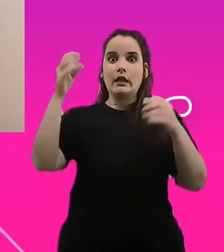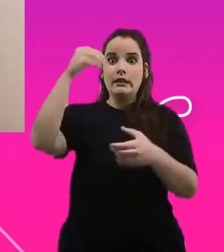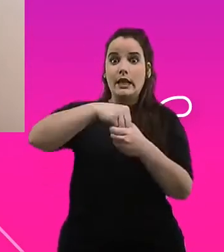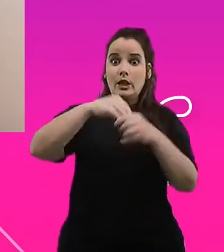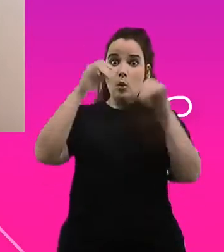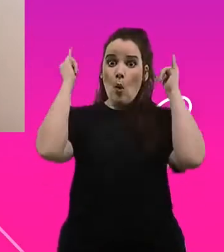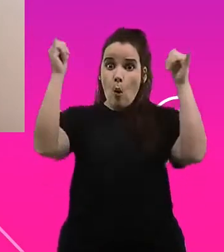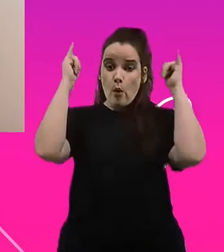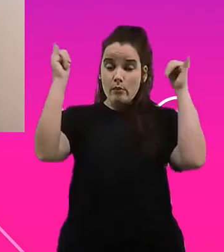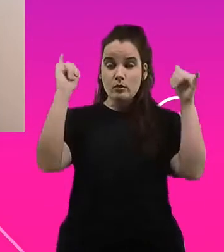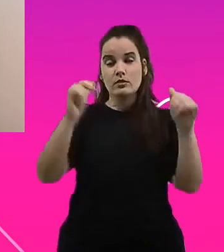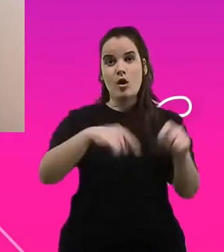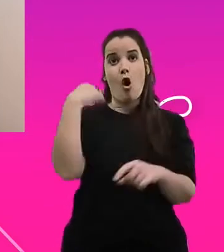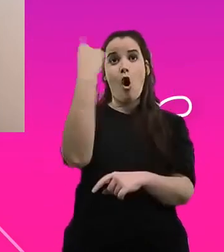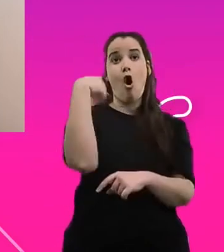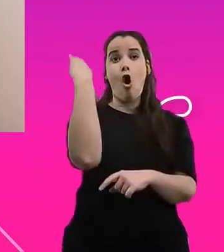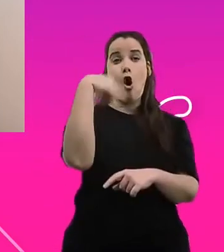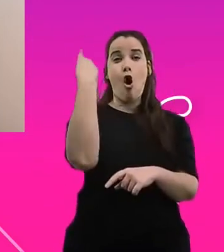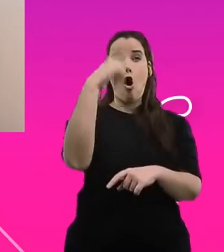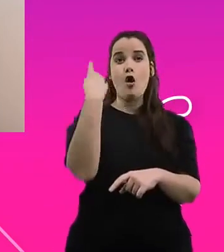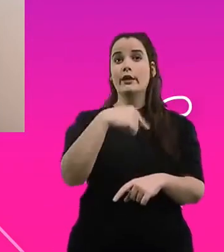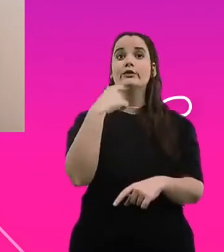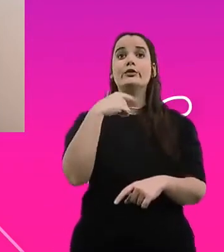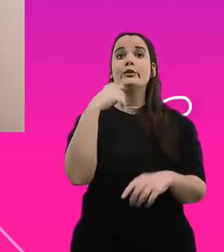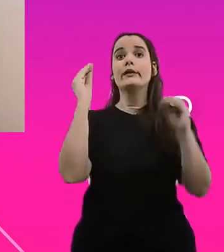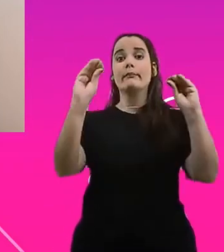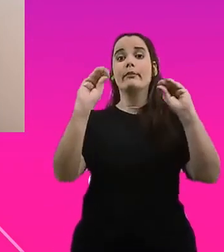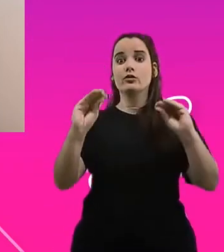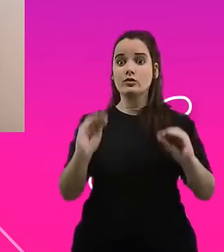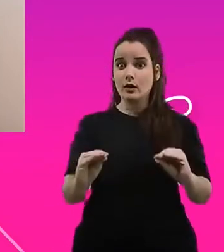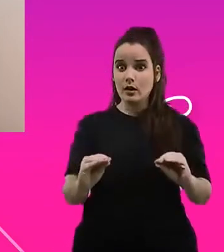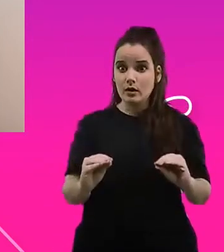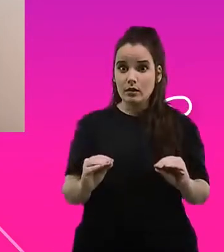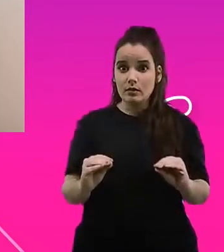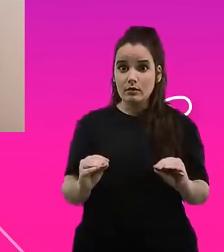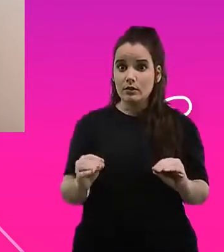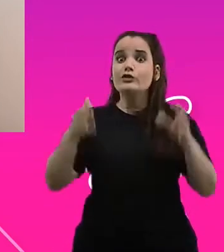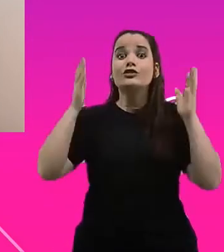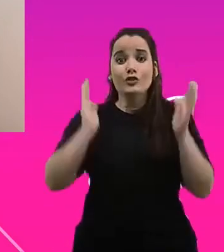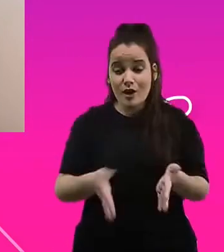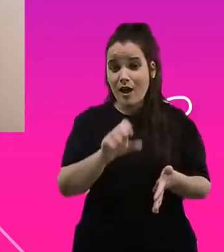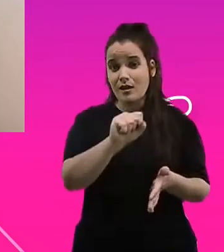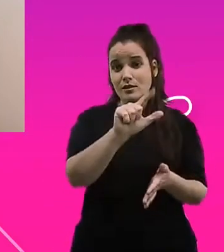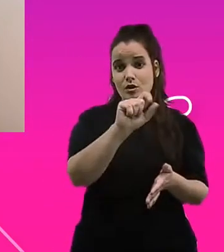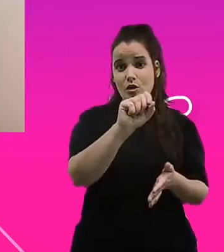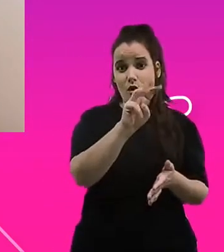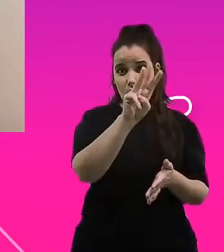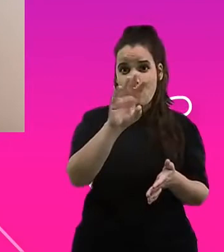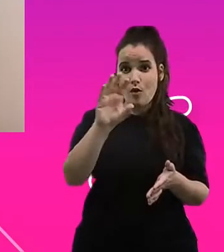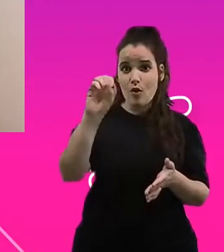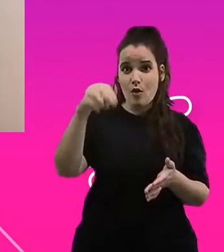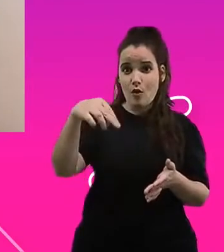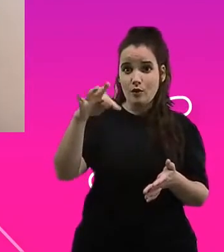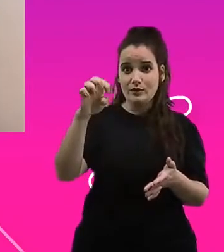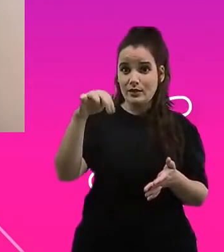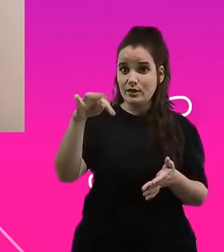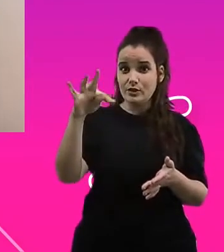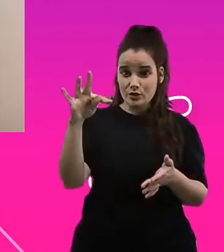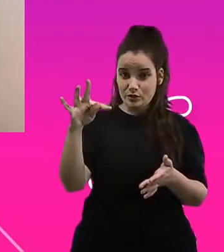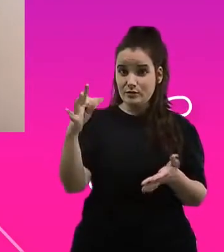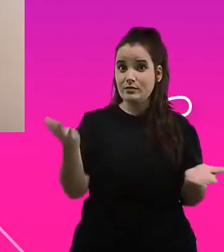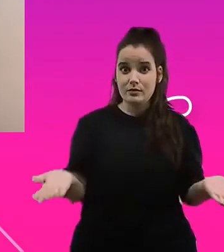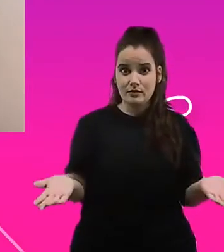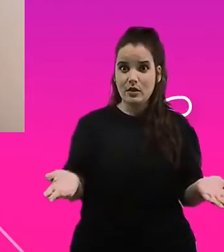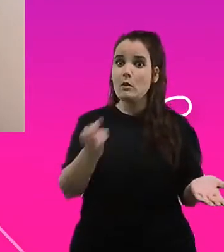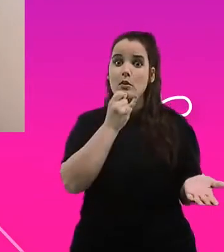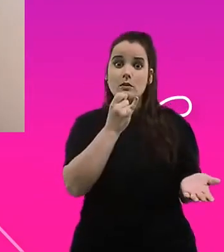consumir, já era incrível, sabe? Então a gente desenhou 4 podcasts longos, que era, cara, você está no